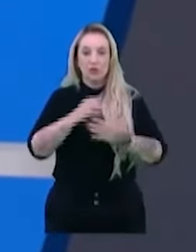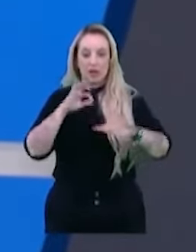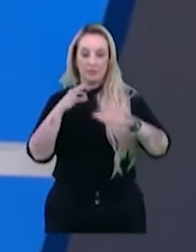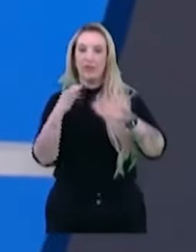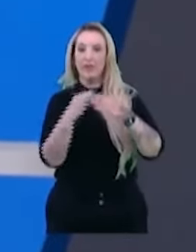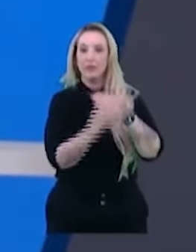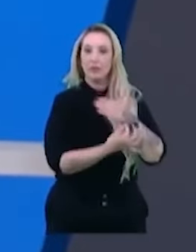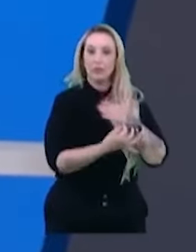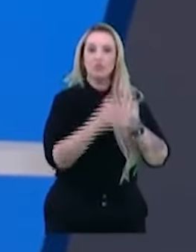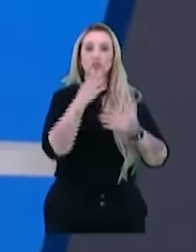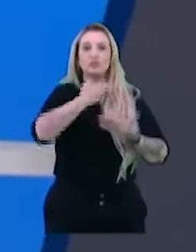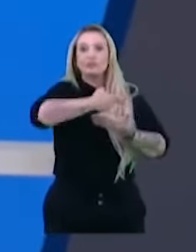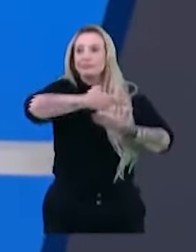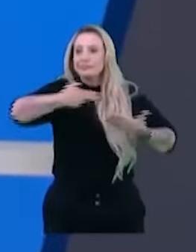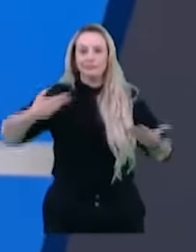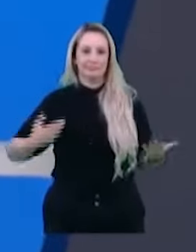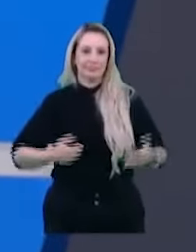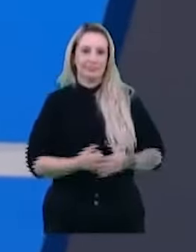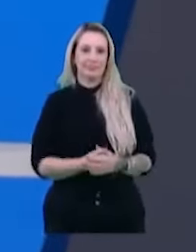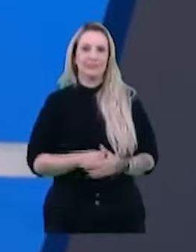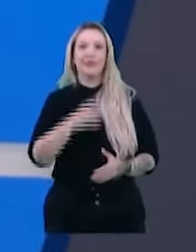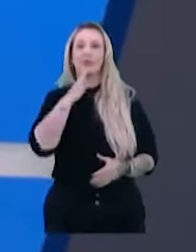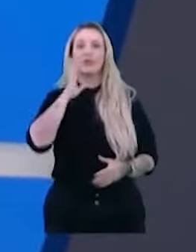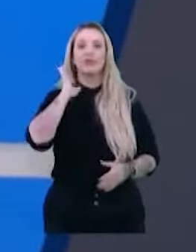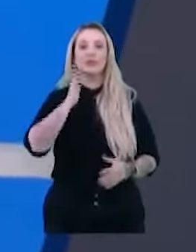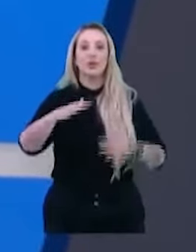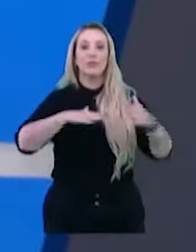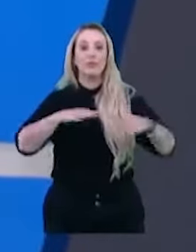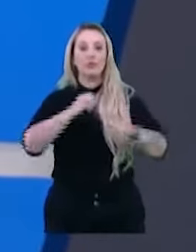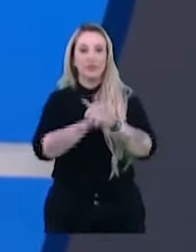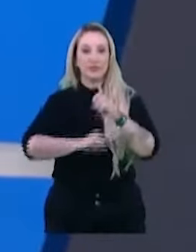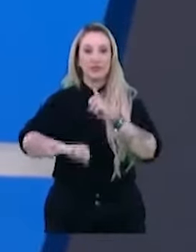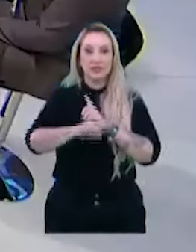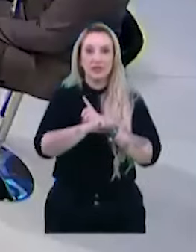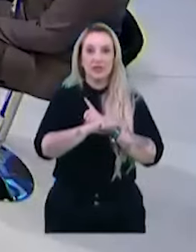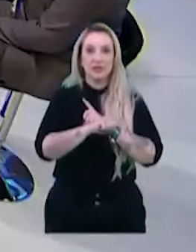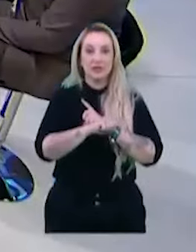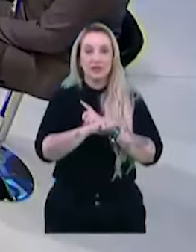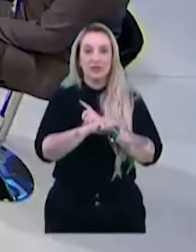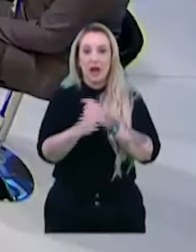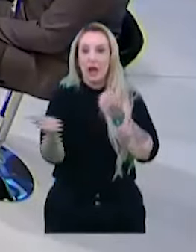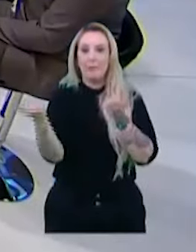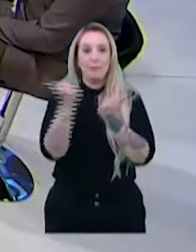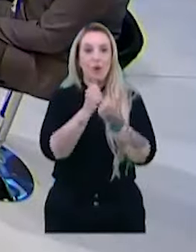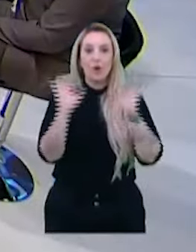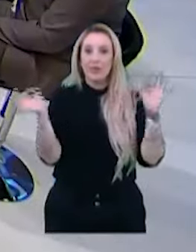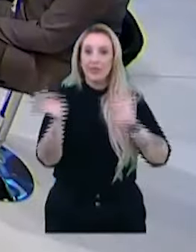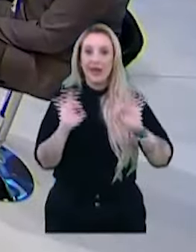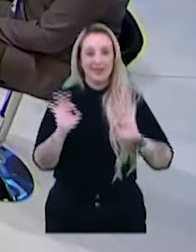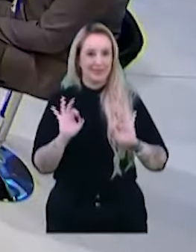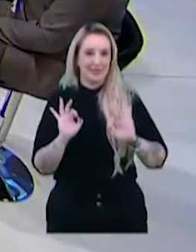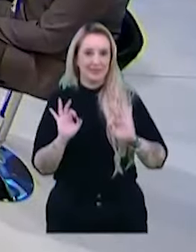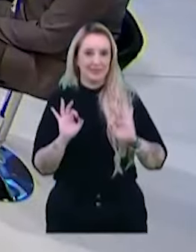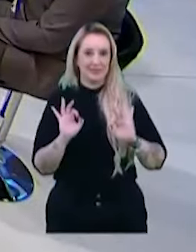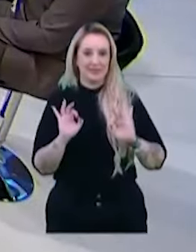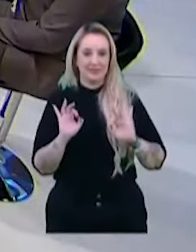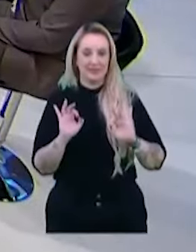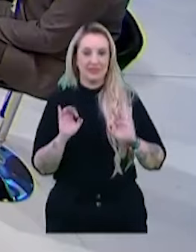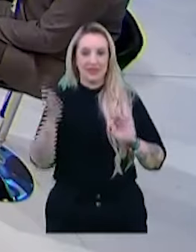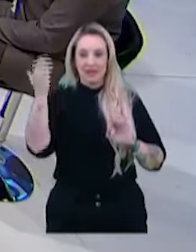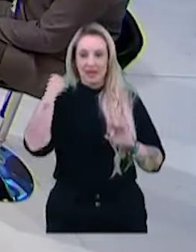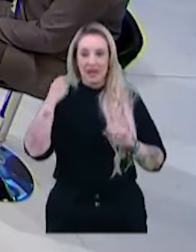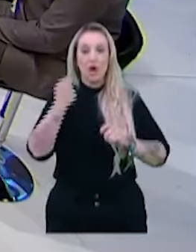manicure. Eu conheço várias. Conheci várias no movimento social, que não recebe nenhum apoio. Tanto ela quanto o